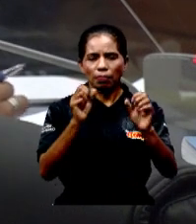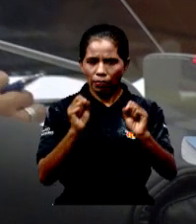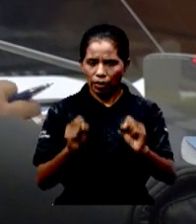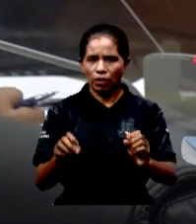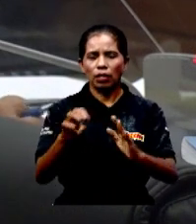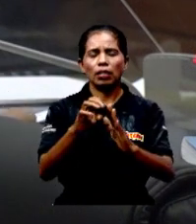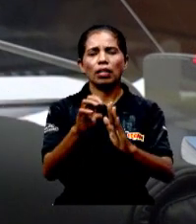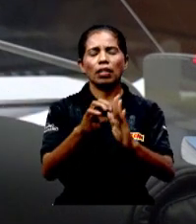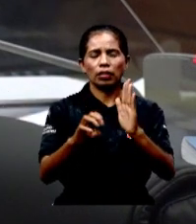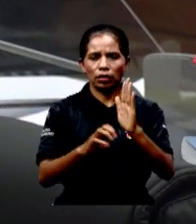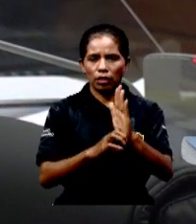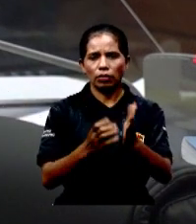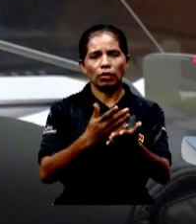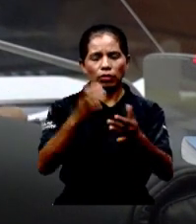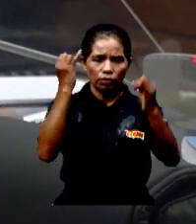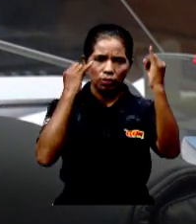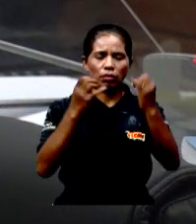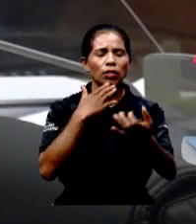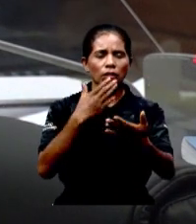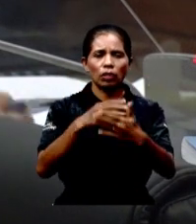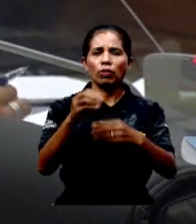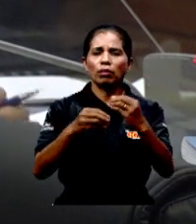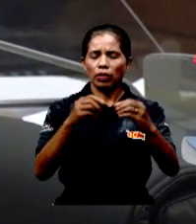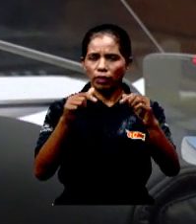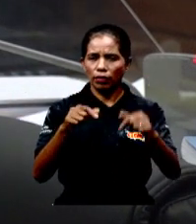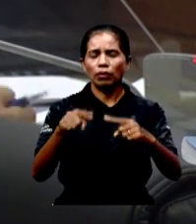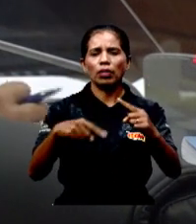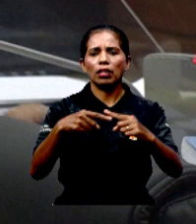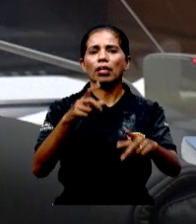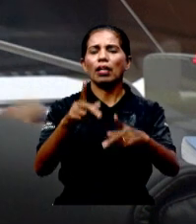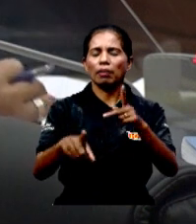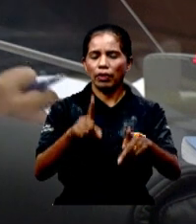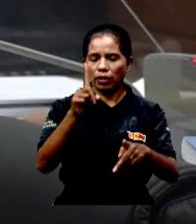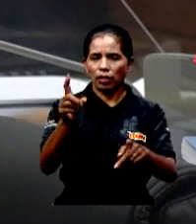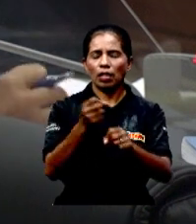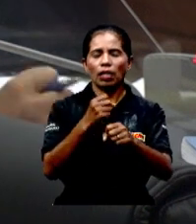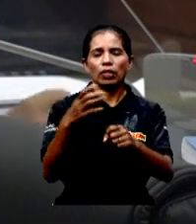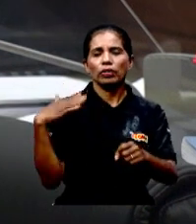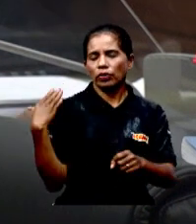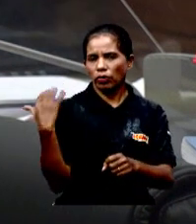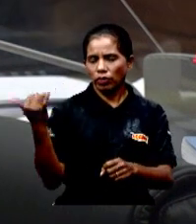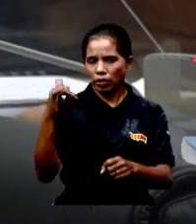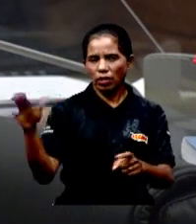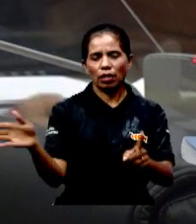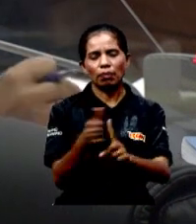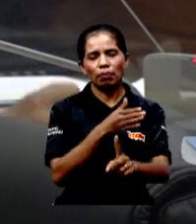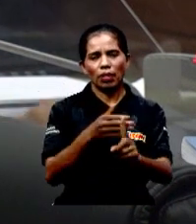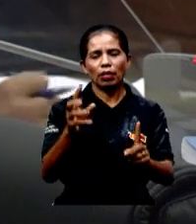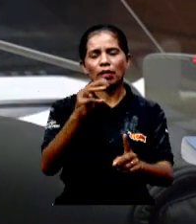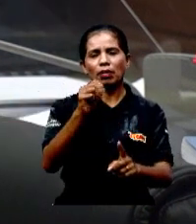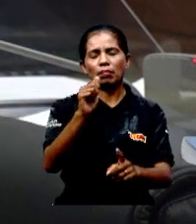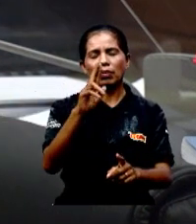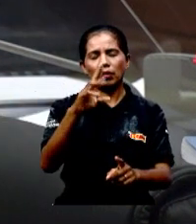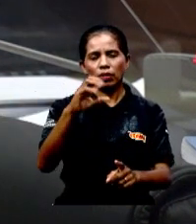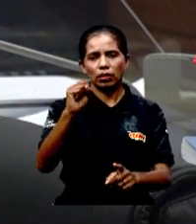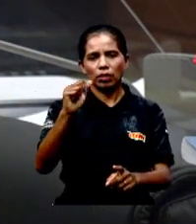ralo disseminação da dia quando vai, né? E além de dané, o engenheiro é uma ida, né? Bem, mas jovem será, né? Bem, baco, mausale. Nia ia